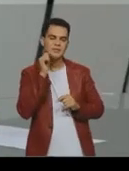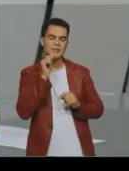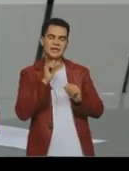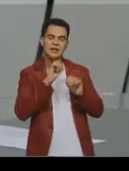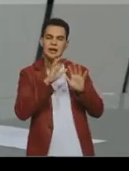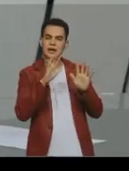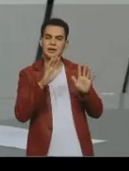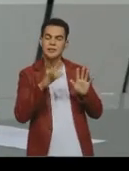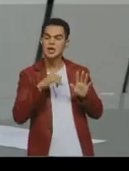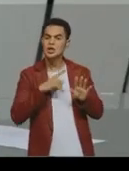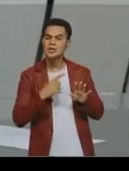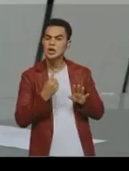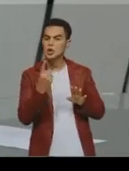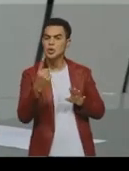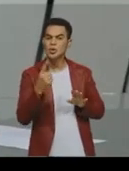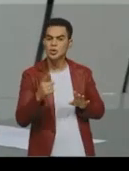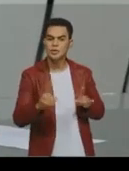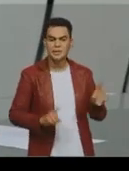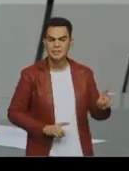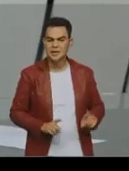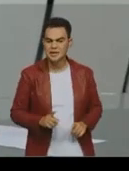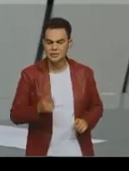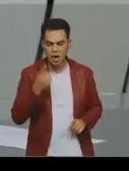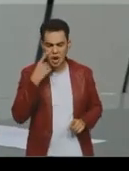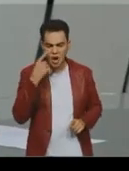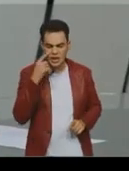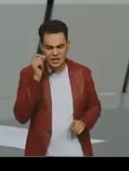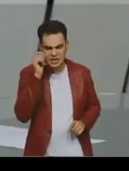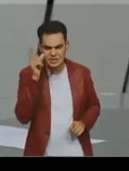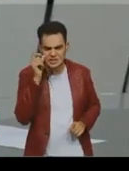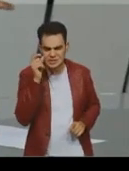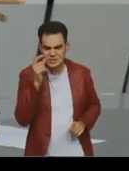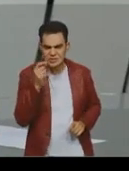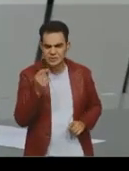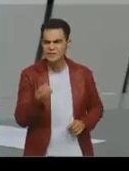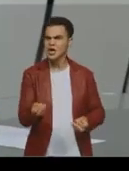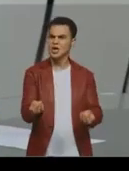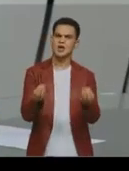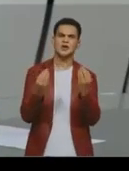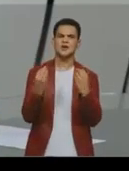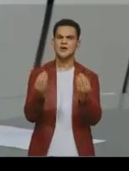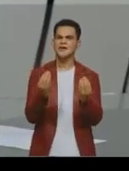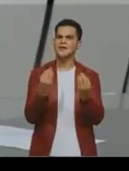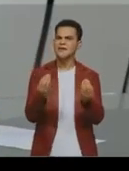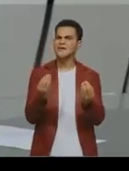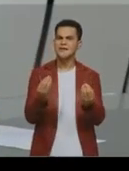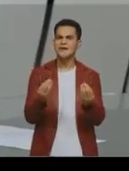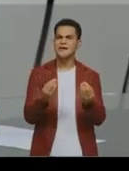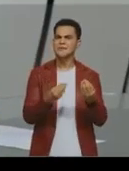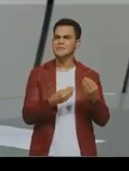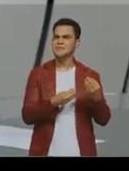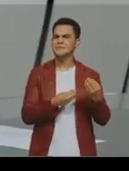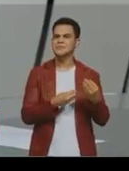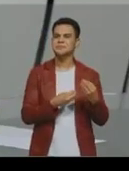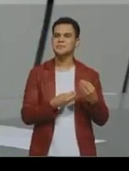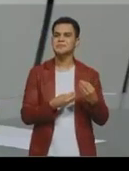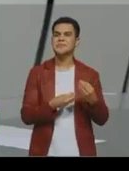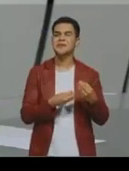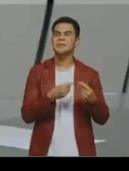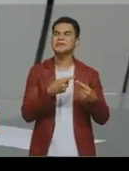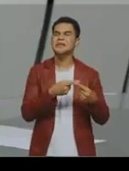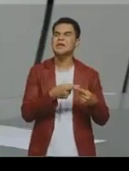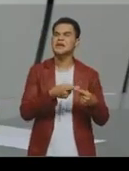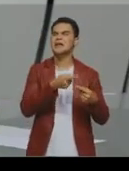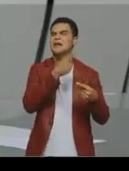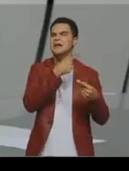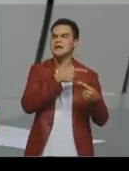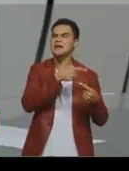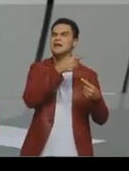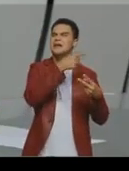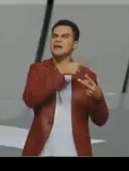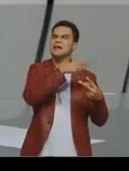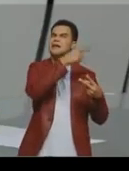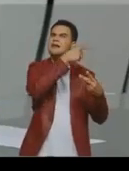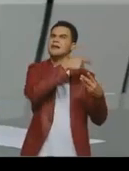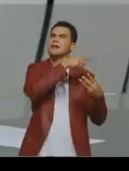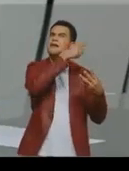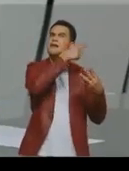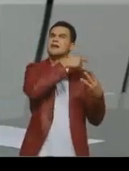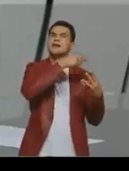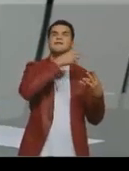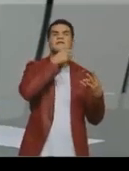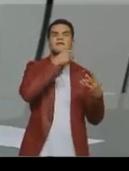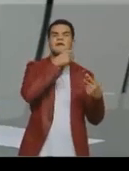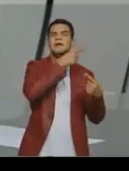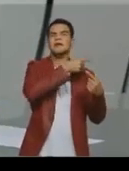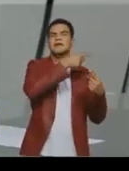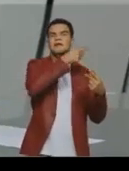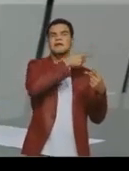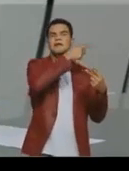primo que tem olho azul. Aí o povo tá assim, gente do céu, como aí a questão da hereditariedade? A bisavó da minha avó, ela tem olho